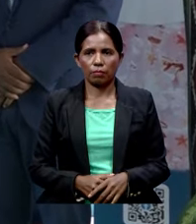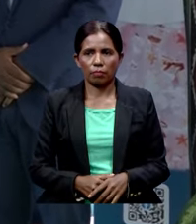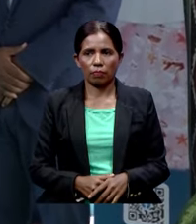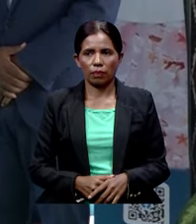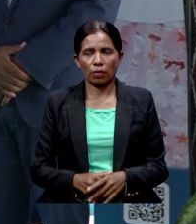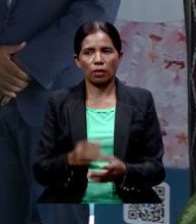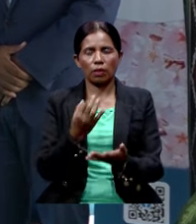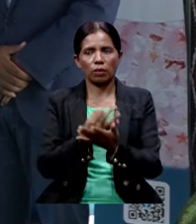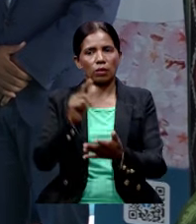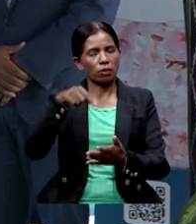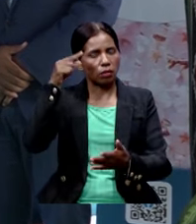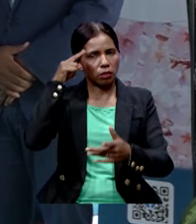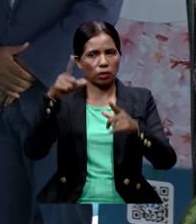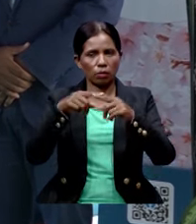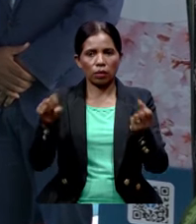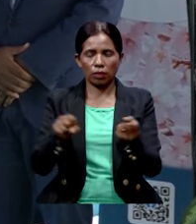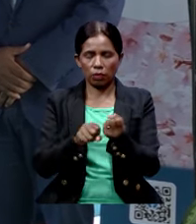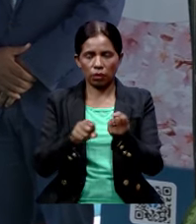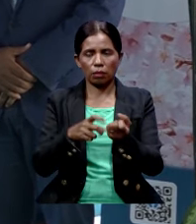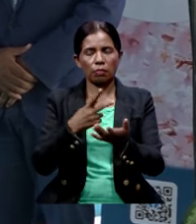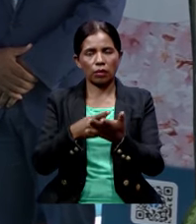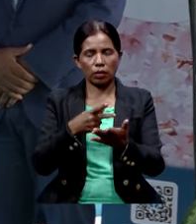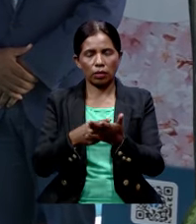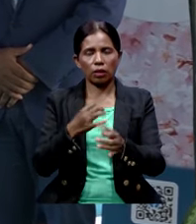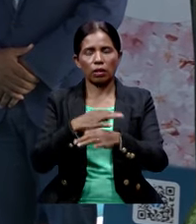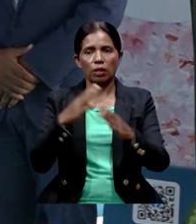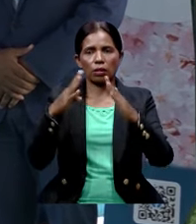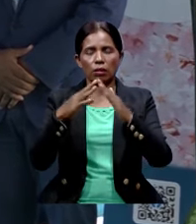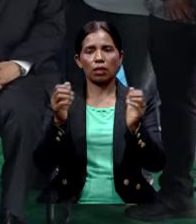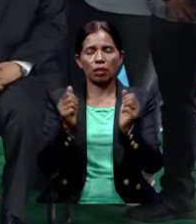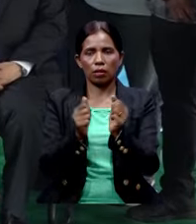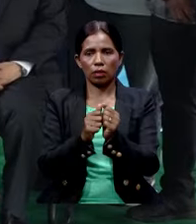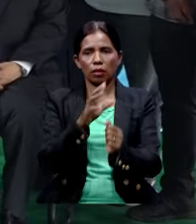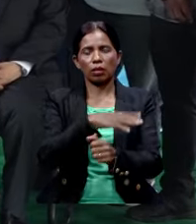Fundo Governo Nebe Japão apoio ba projeto reabilitação refere dólar